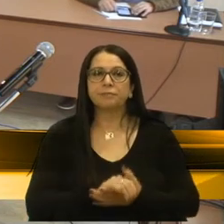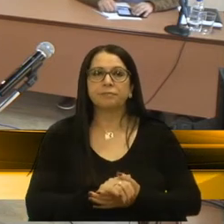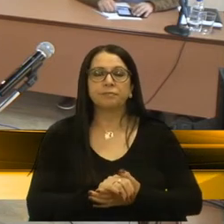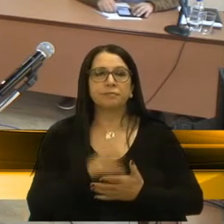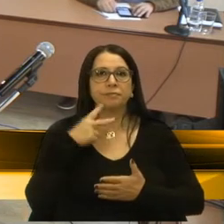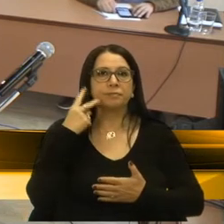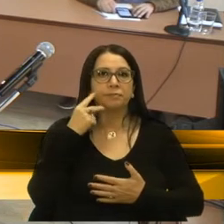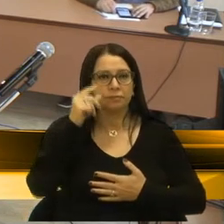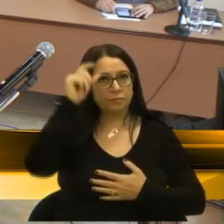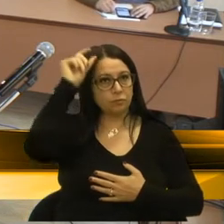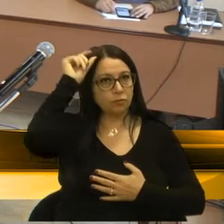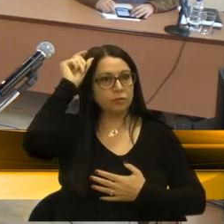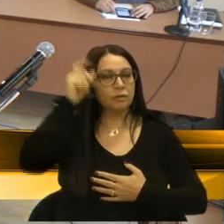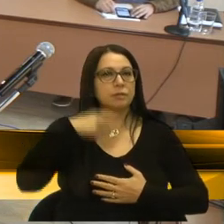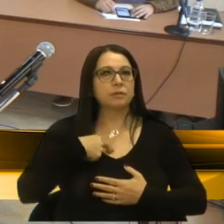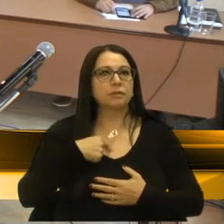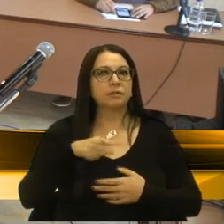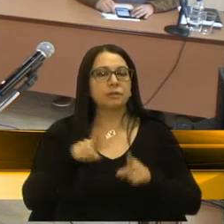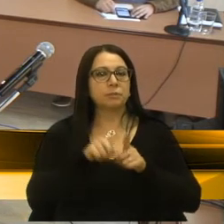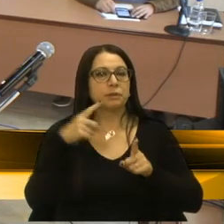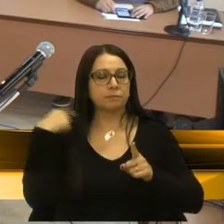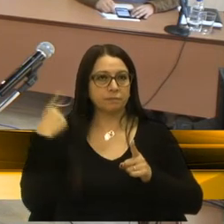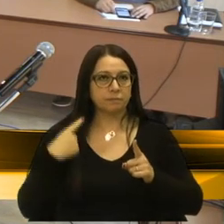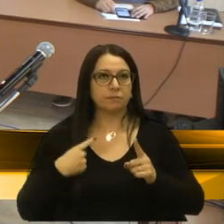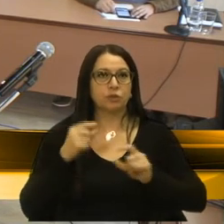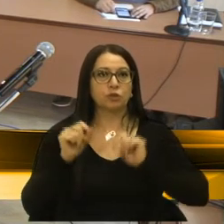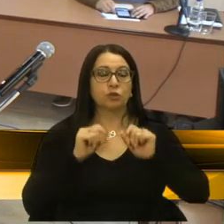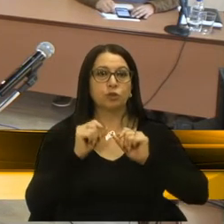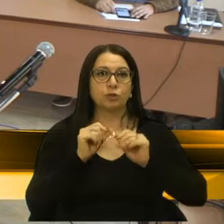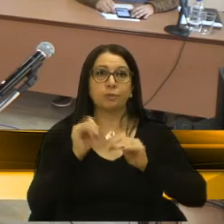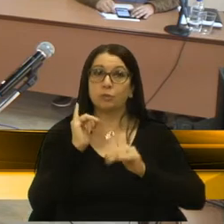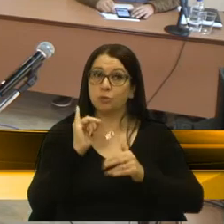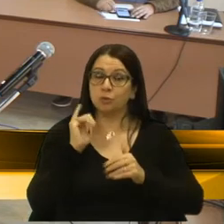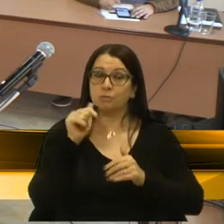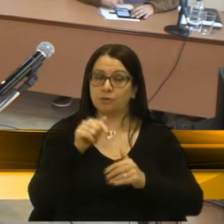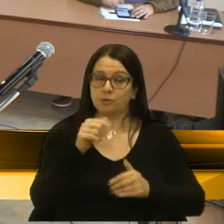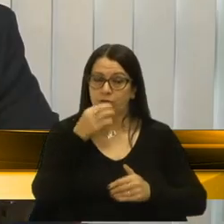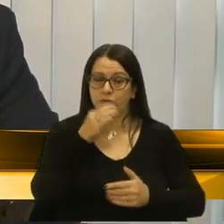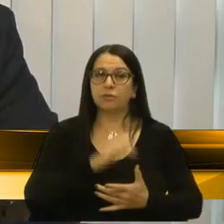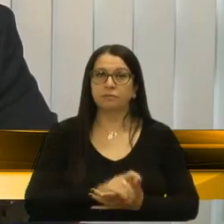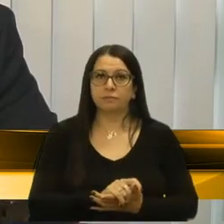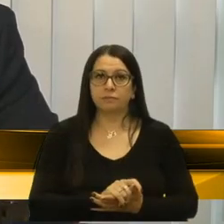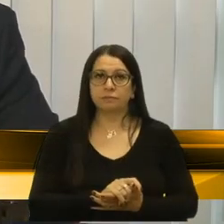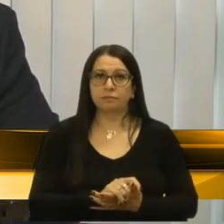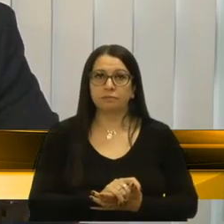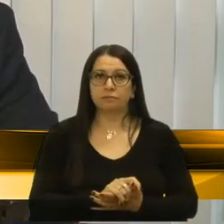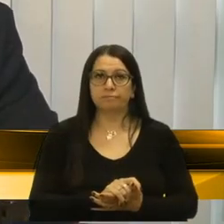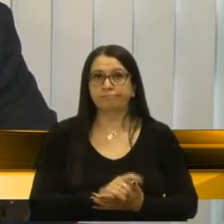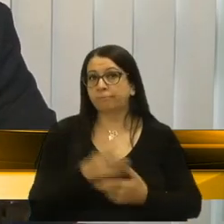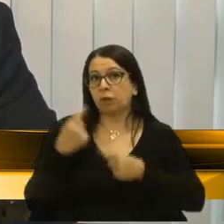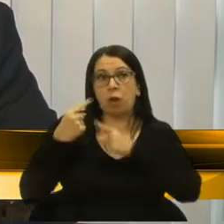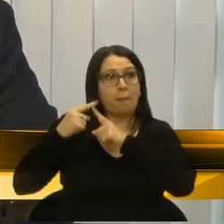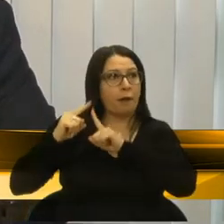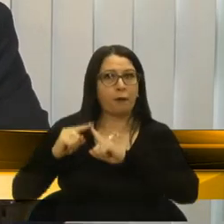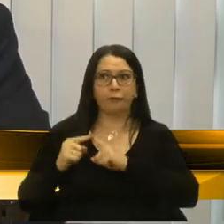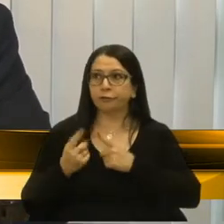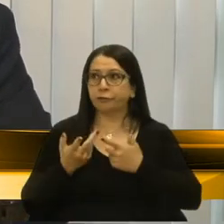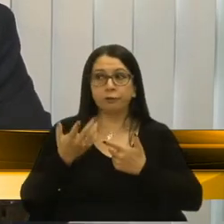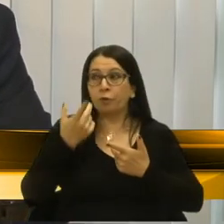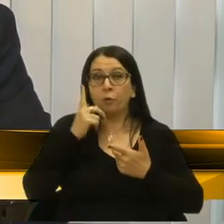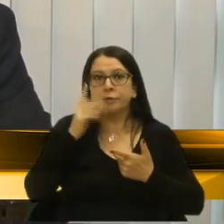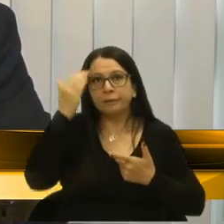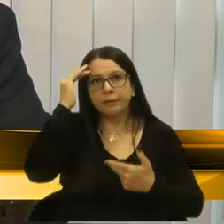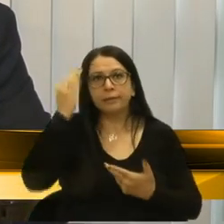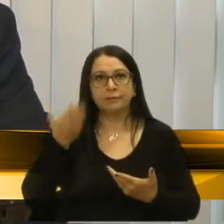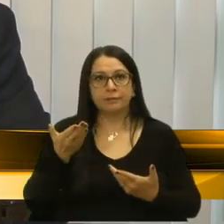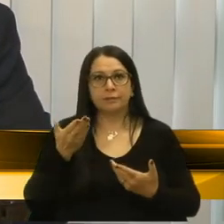vereador Chico Guerra e também da vereadora Denise em relação à questão do transporte público urbano. É uma lógica que eu, sinceramente, não consigo entender.